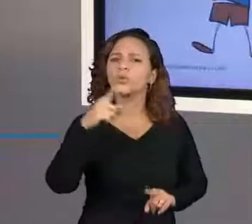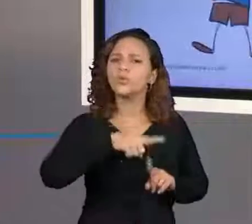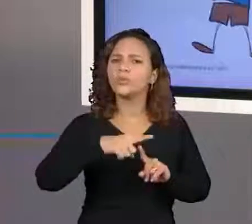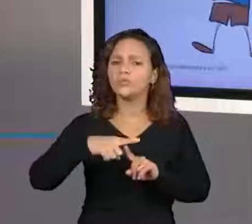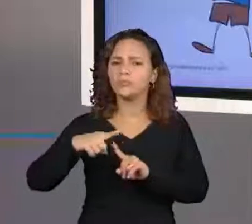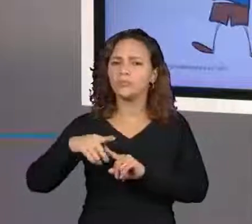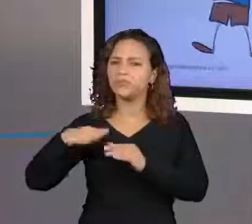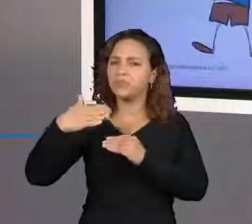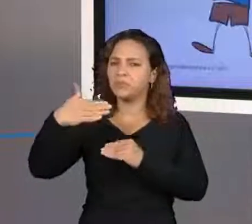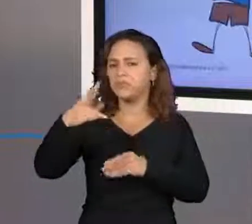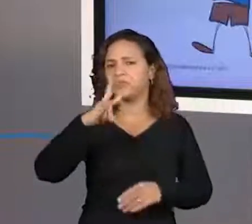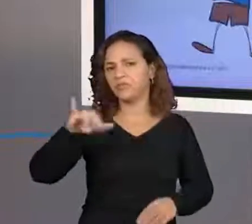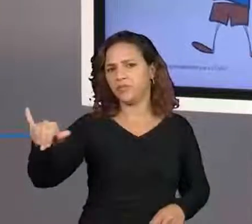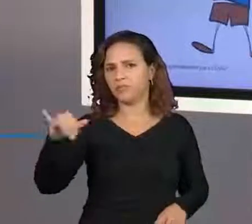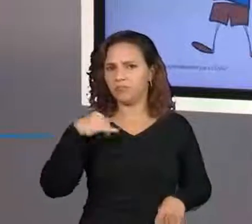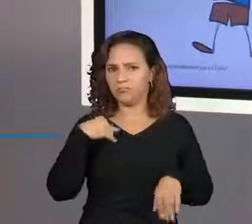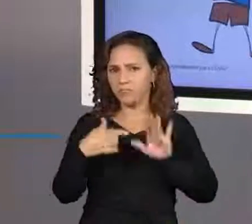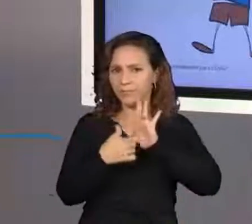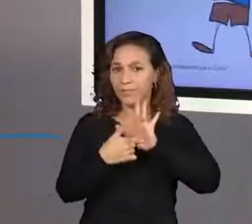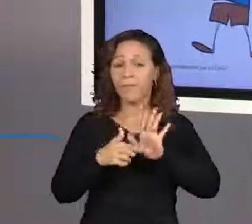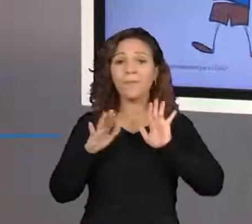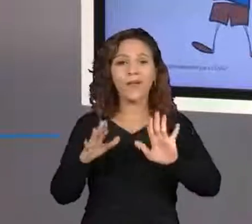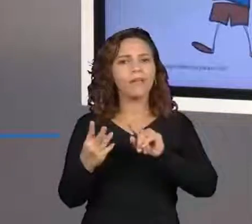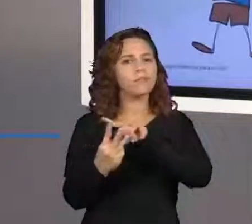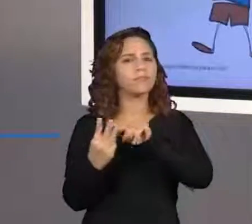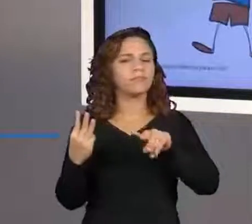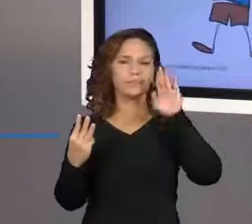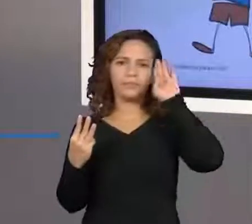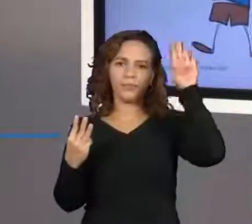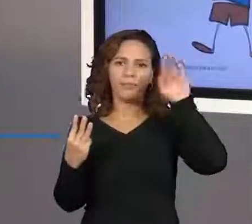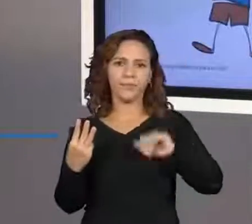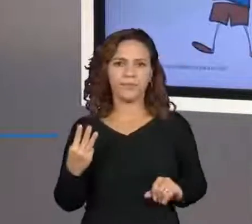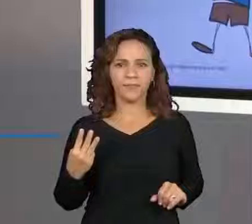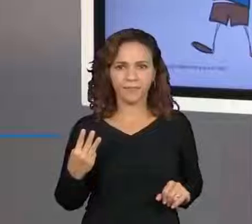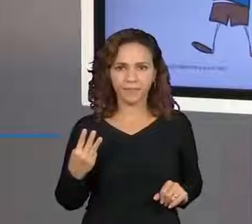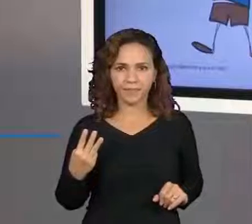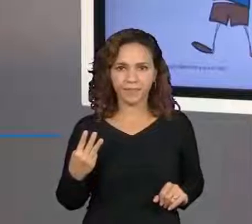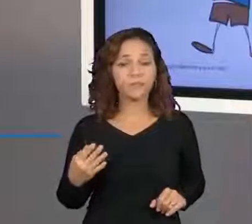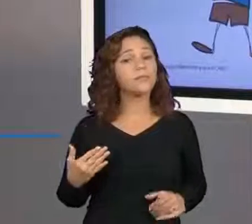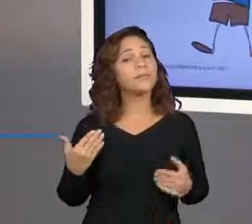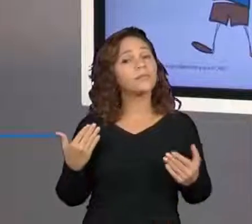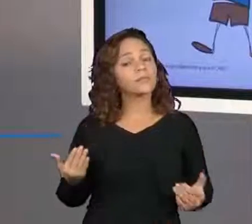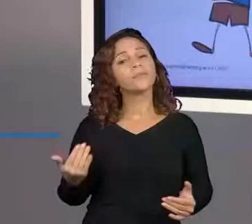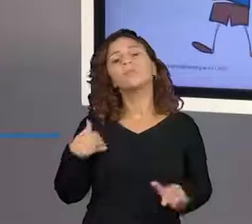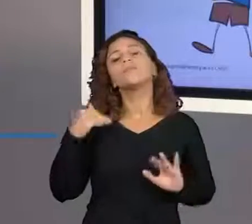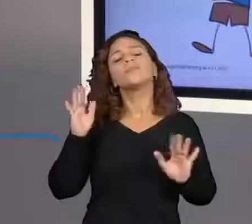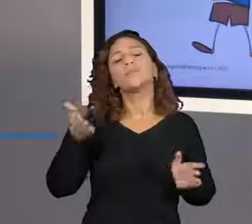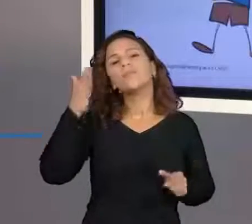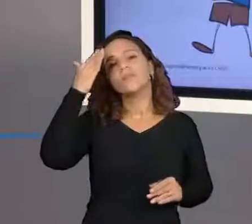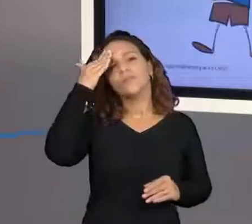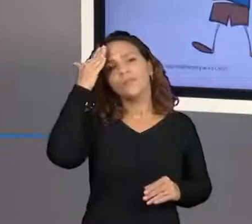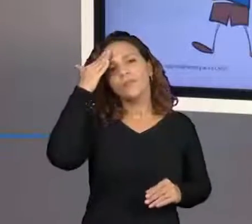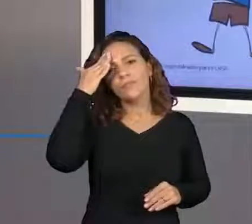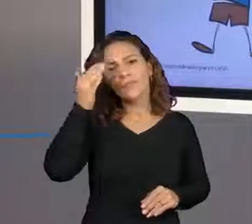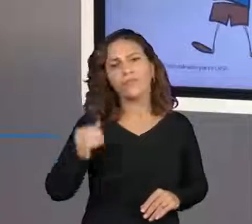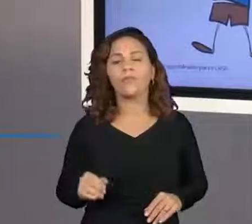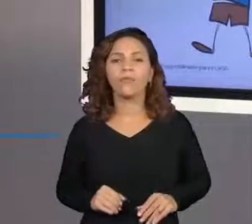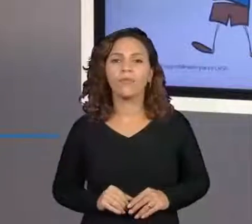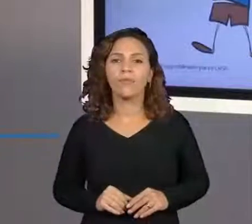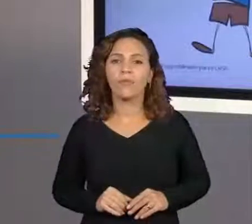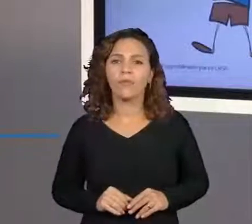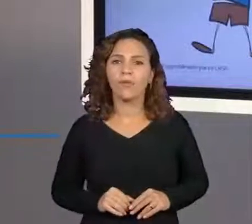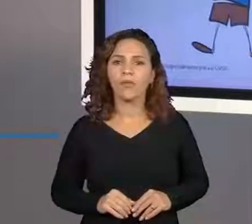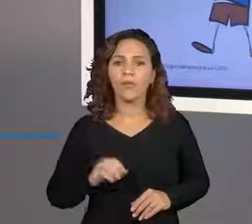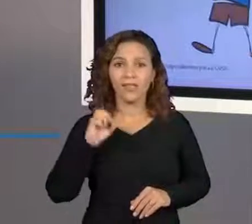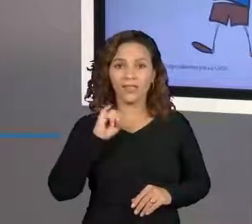ver em outras aulas, mas esses 3 balões são os mais utilizados. Então, eu já sei aí que muitas vezes, se me aparece um balão